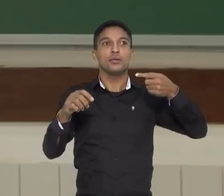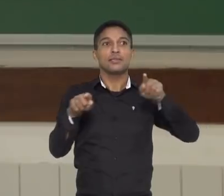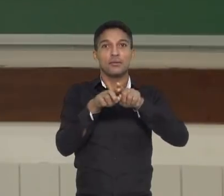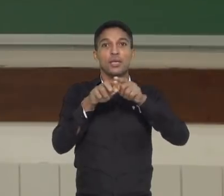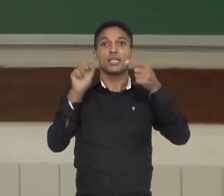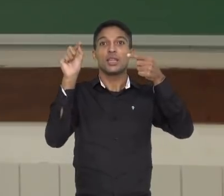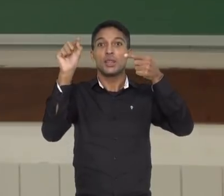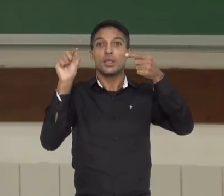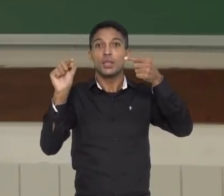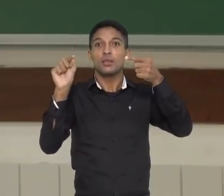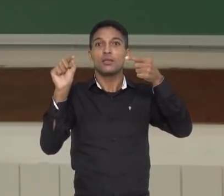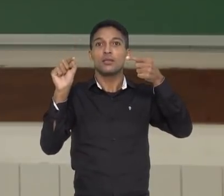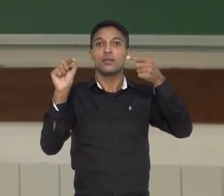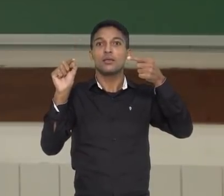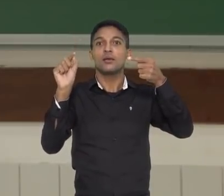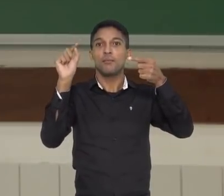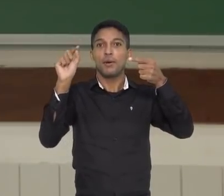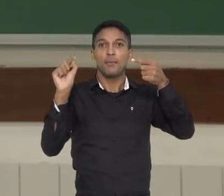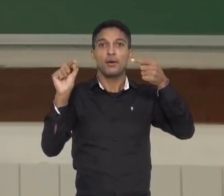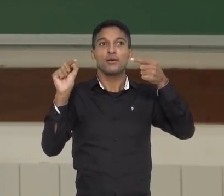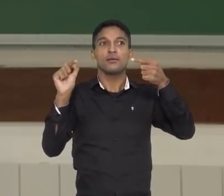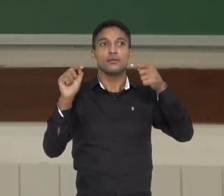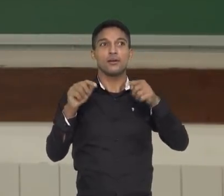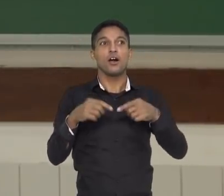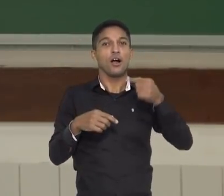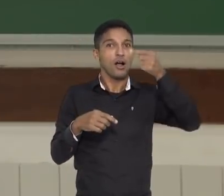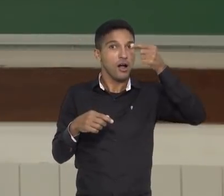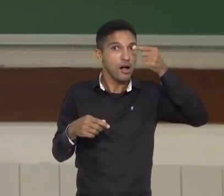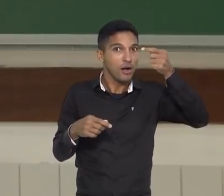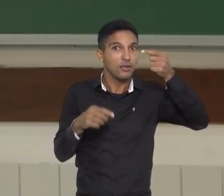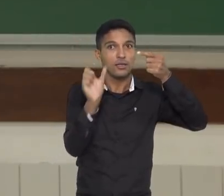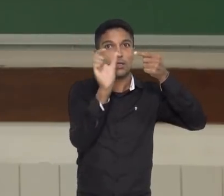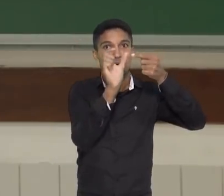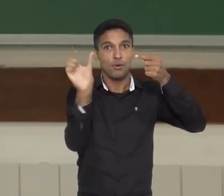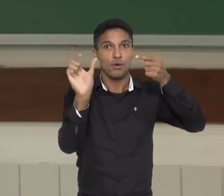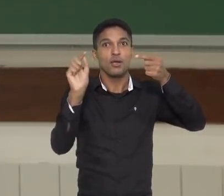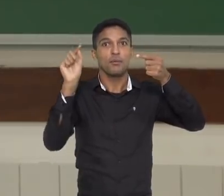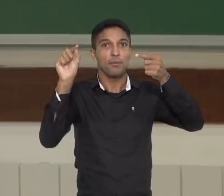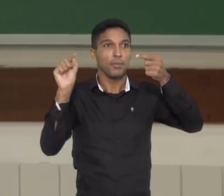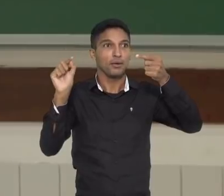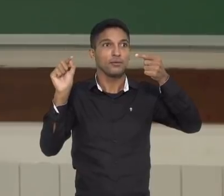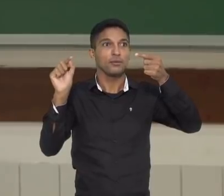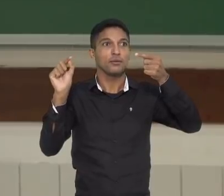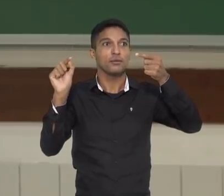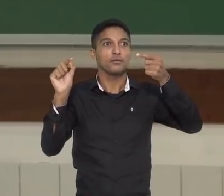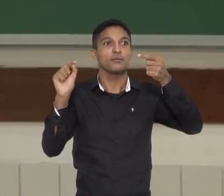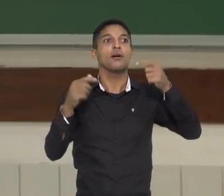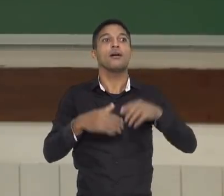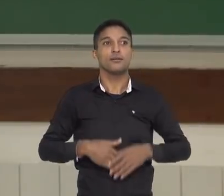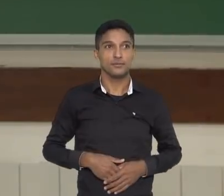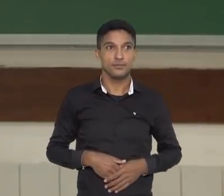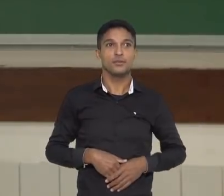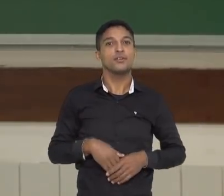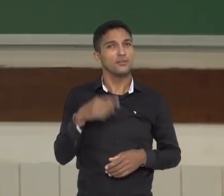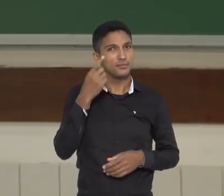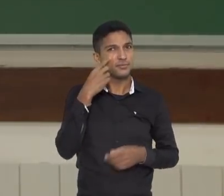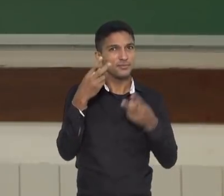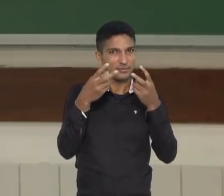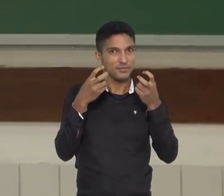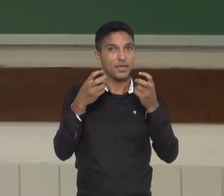o travessão marcando a fala da personagem. Então, esse é o jeito mais comum, né, que a gente mais vê nos